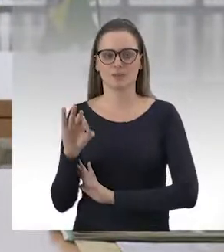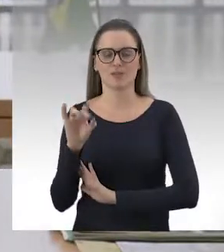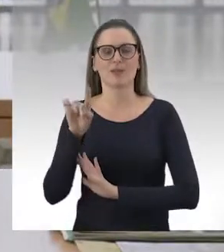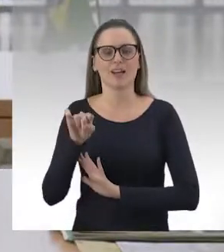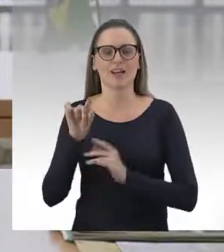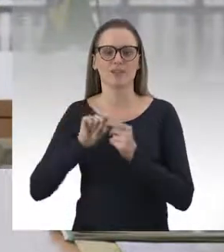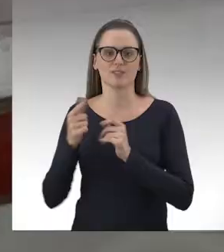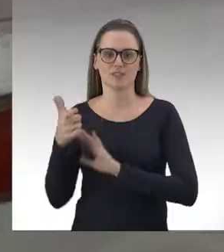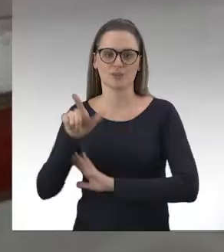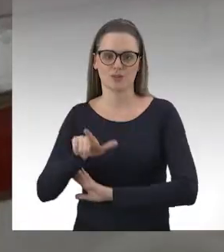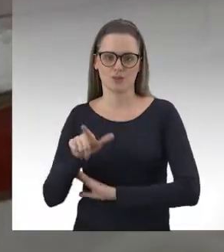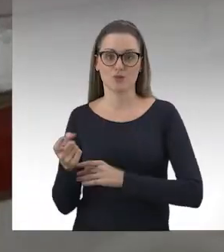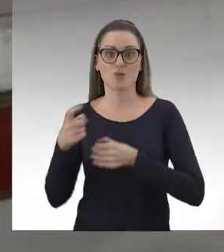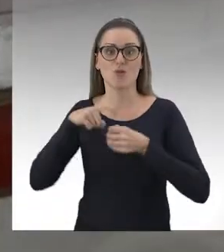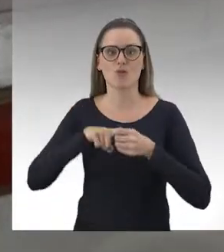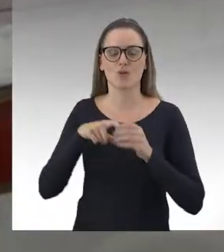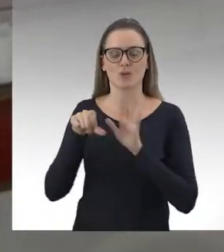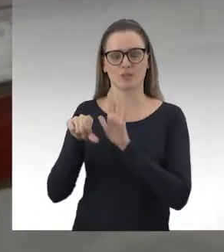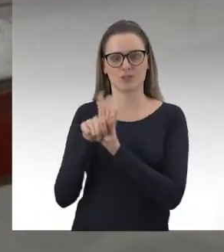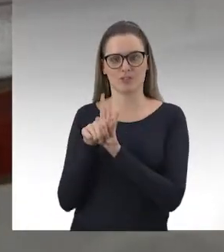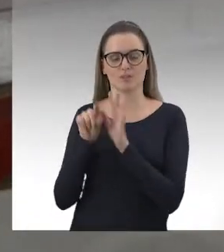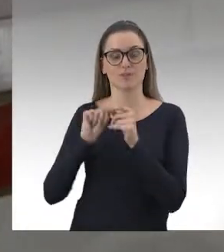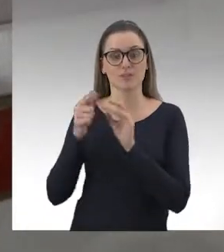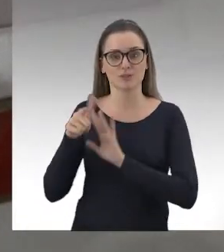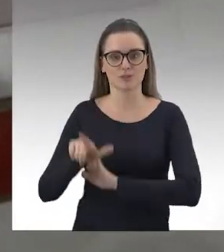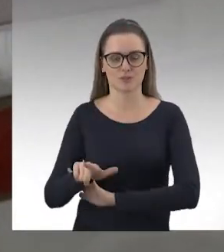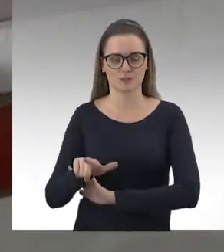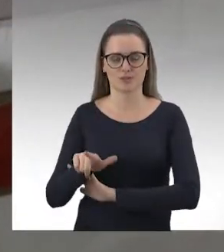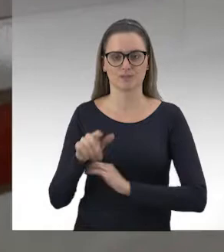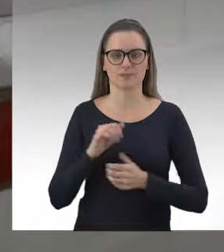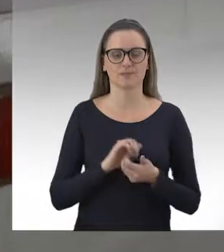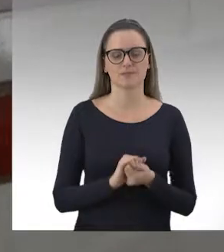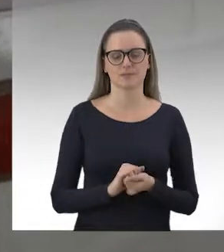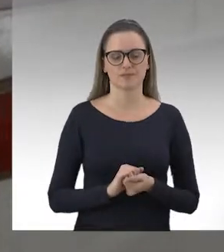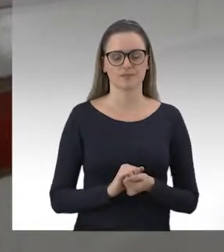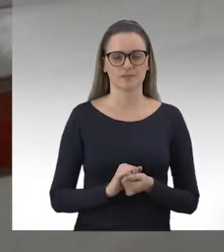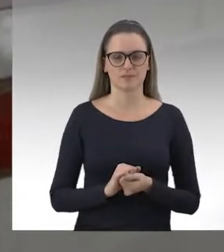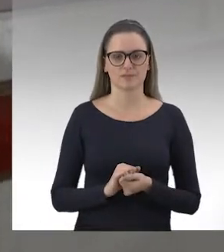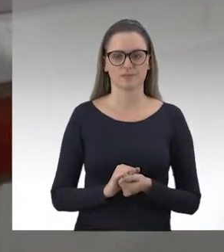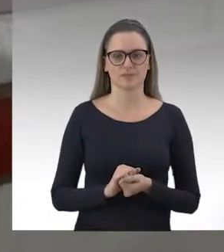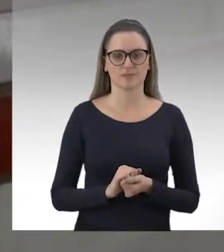é a reincidência. Volto a cometer. Guardar as coisas não.